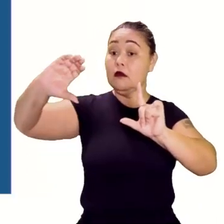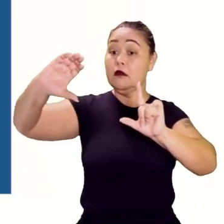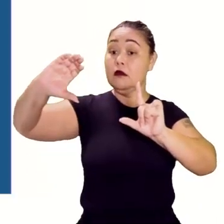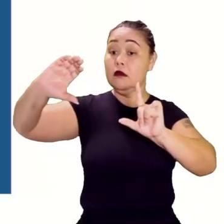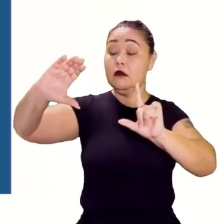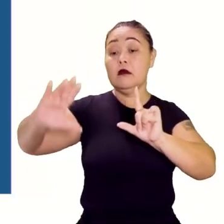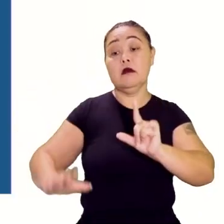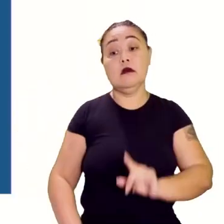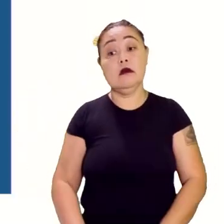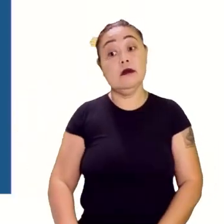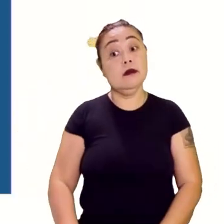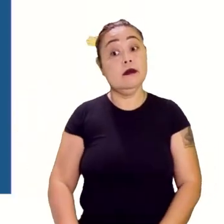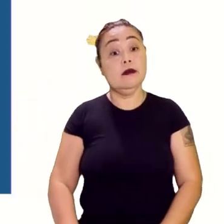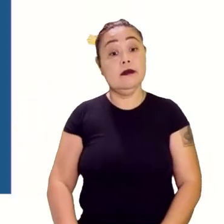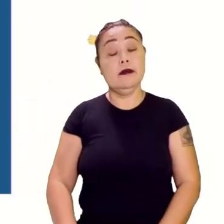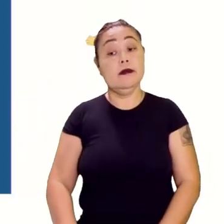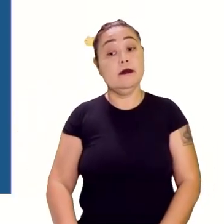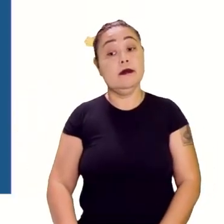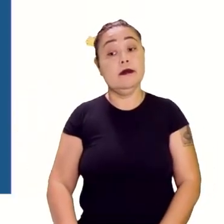crescente?